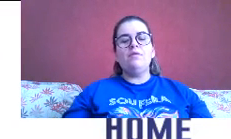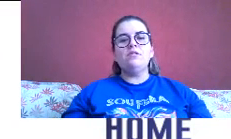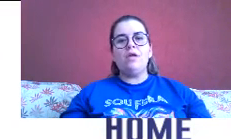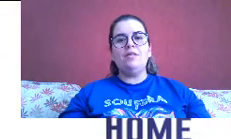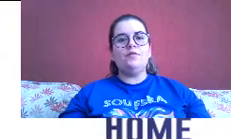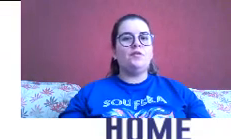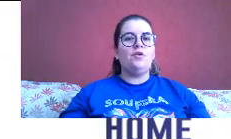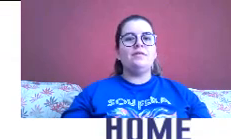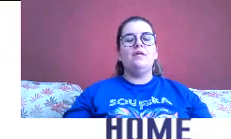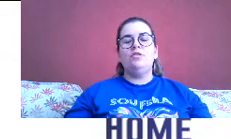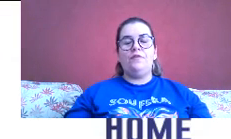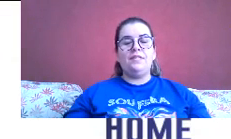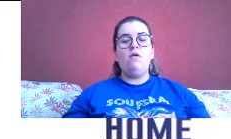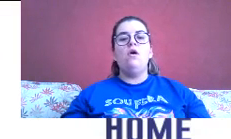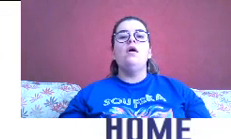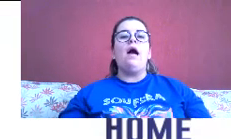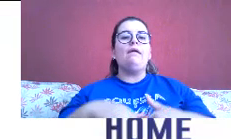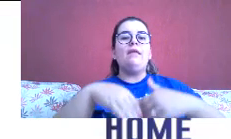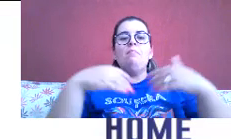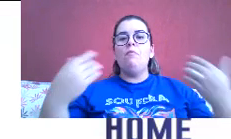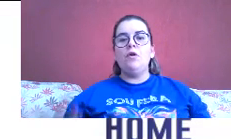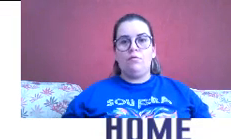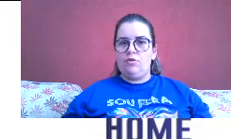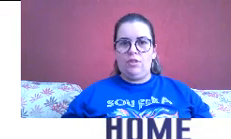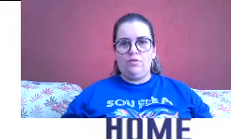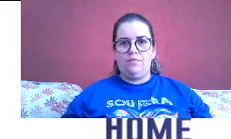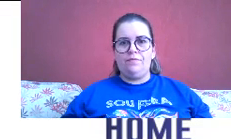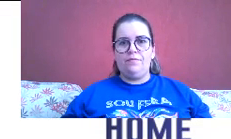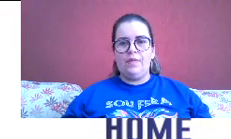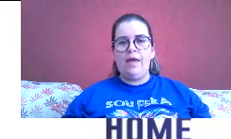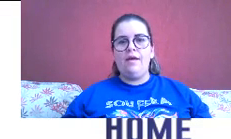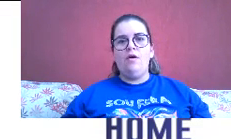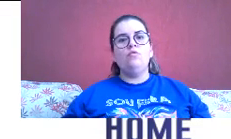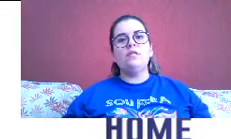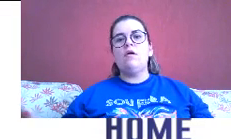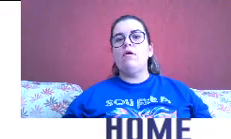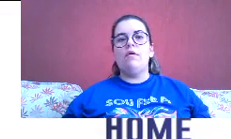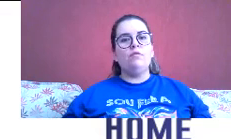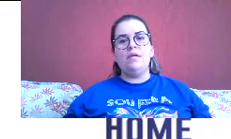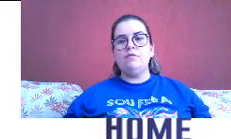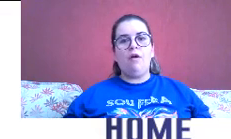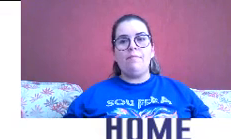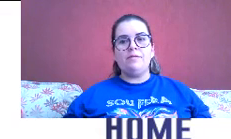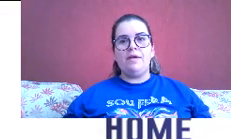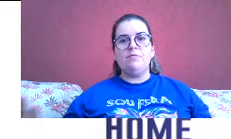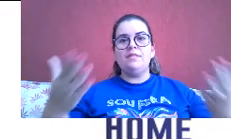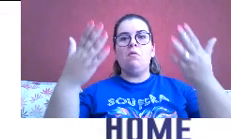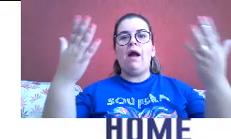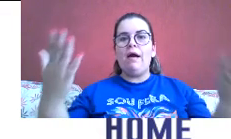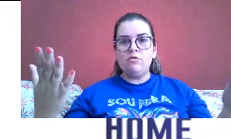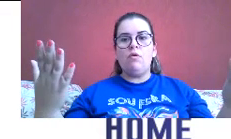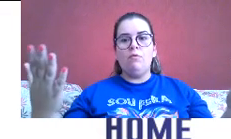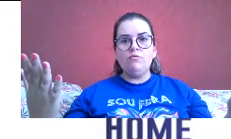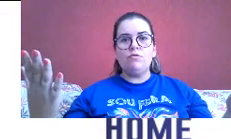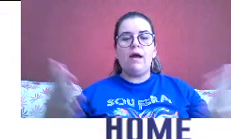certo então as histórias de ficções de ficção tem muito disso né os os Transformers mesmo eles